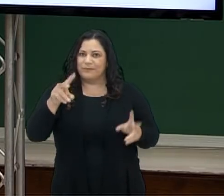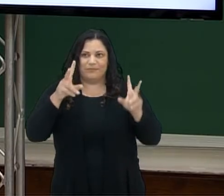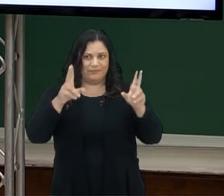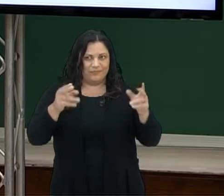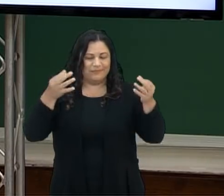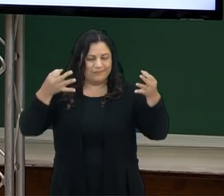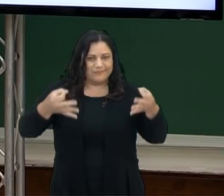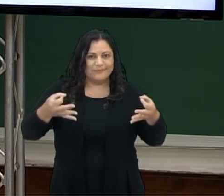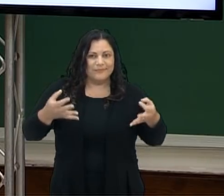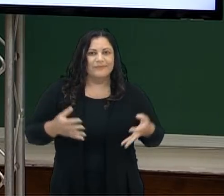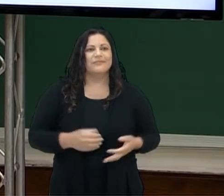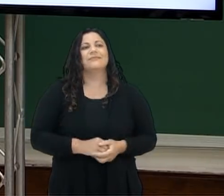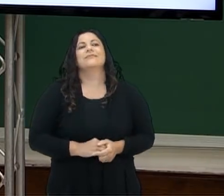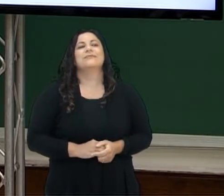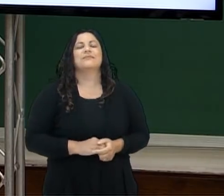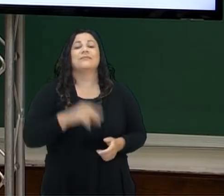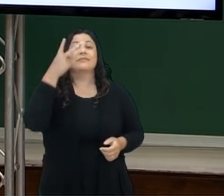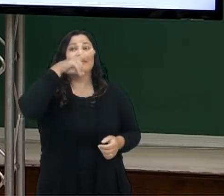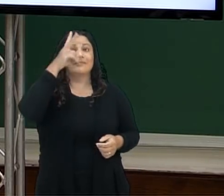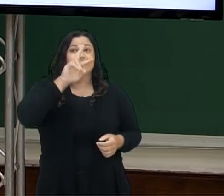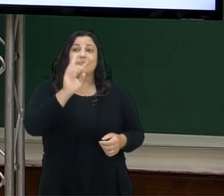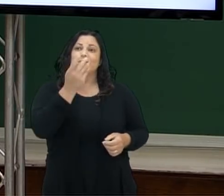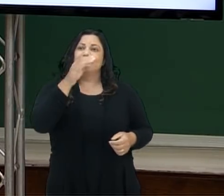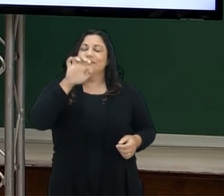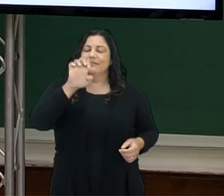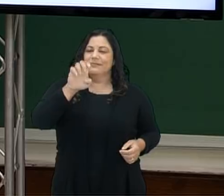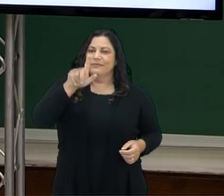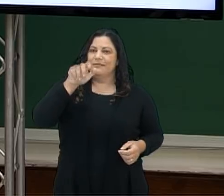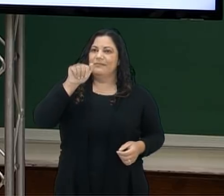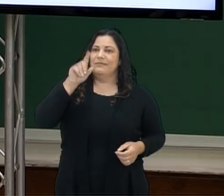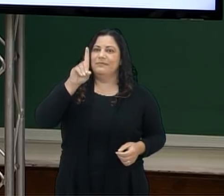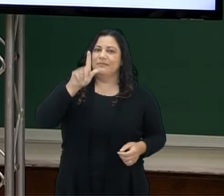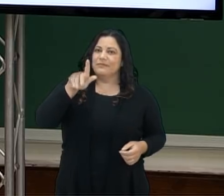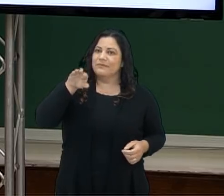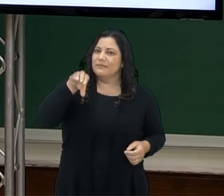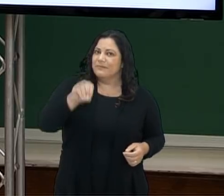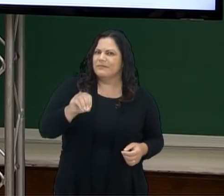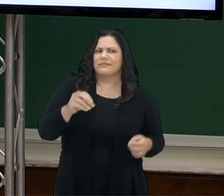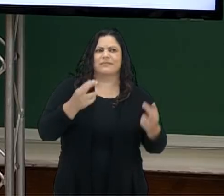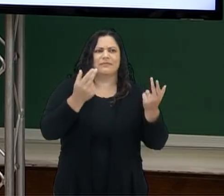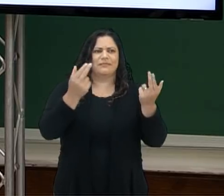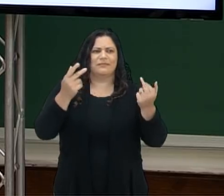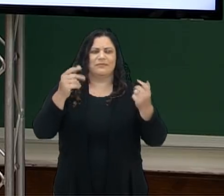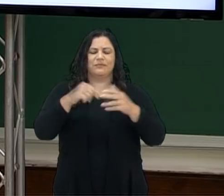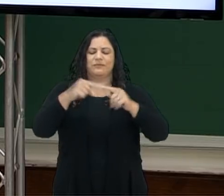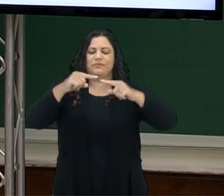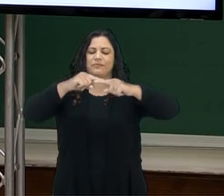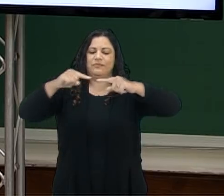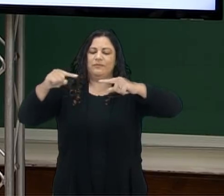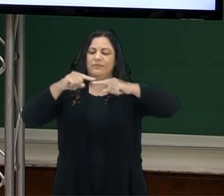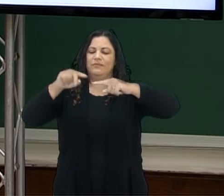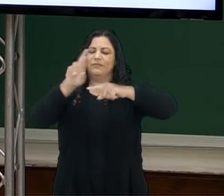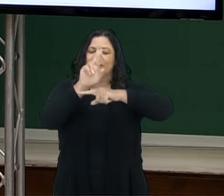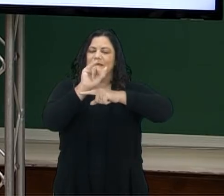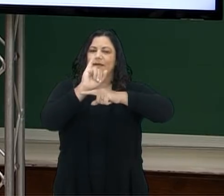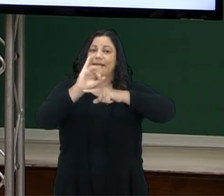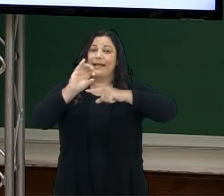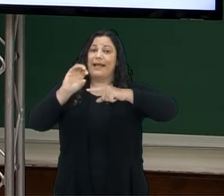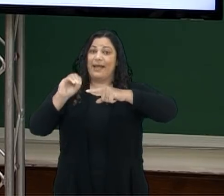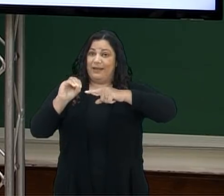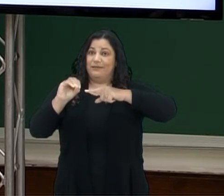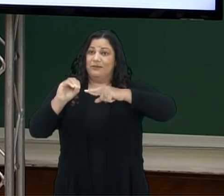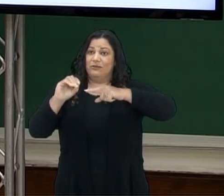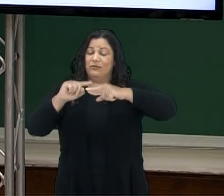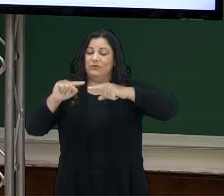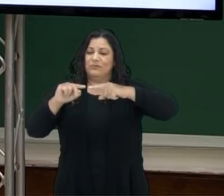certo? Lembrando que o hexágono é ótimo porque a medida do raio aqui é igual à medida do lado, por isso que a gente consegue fazer